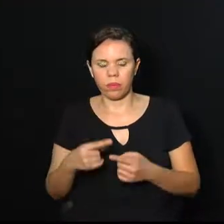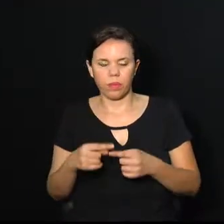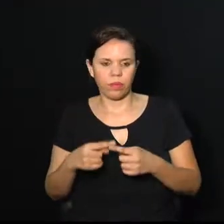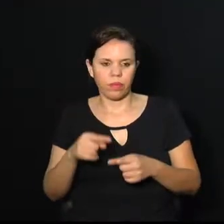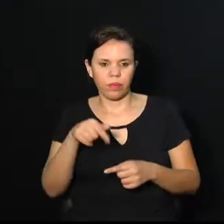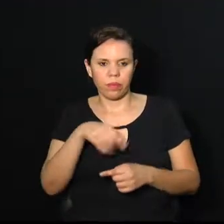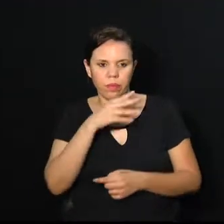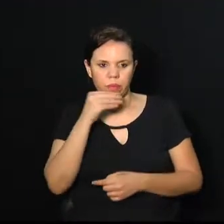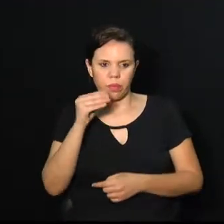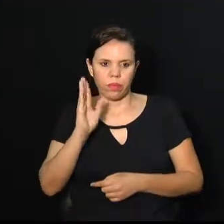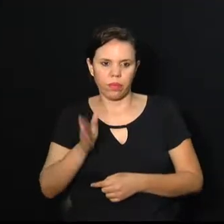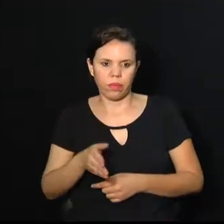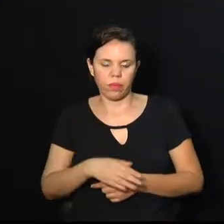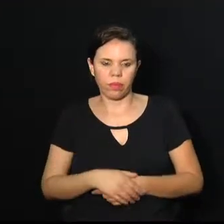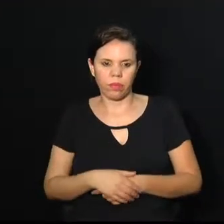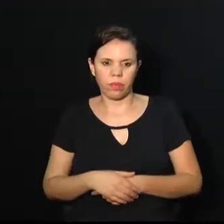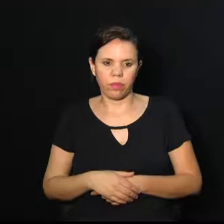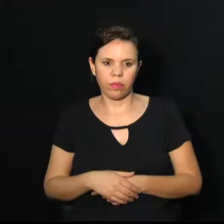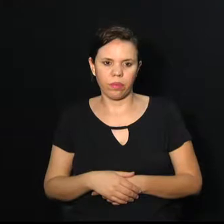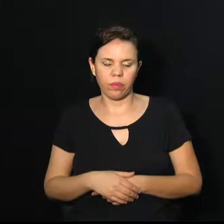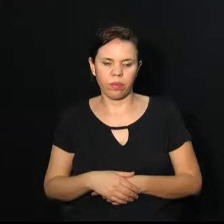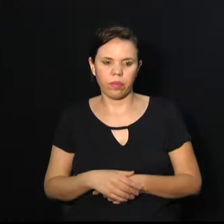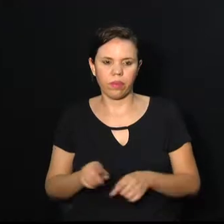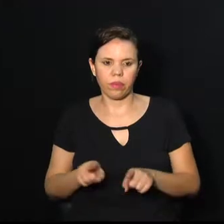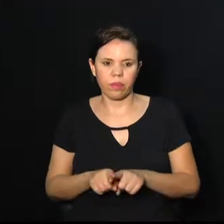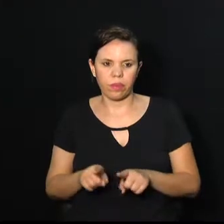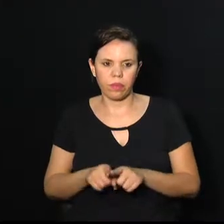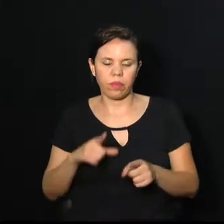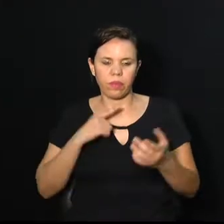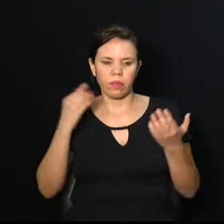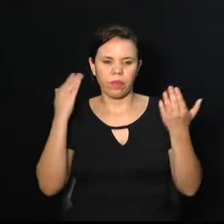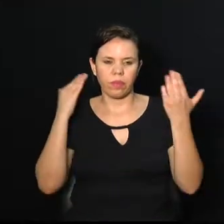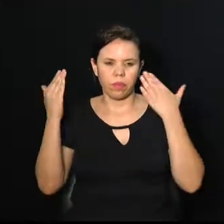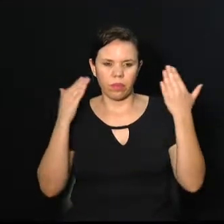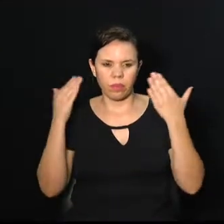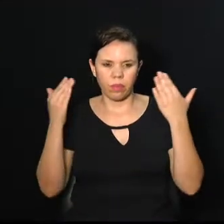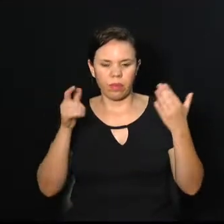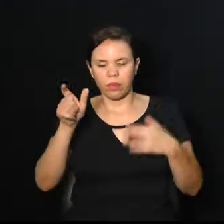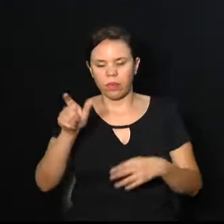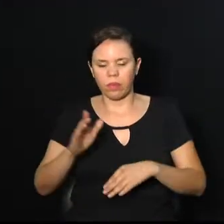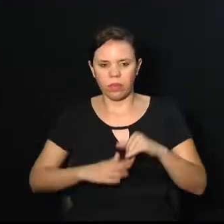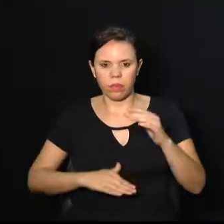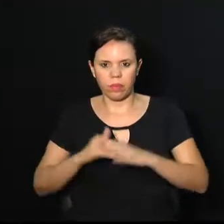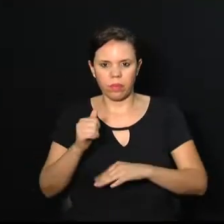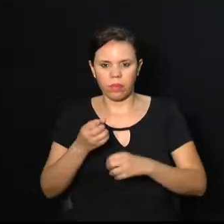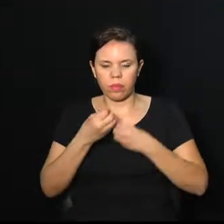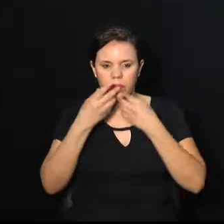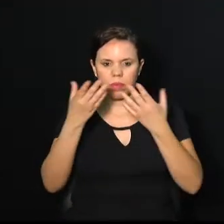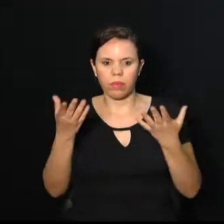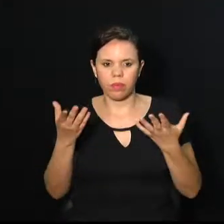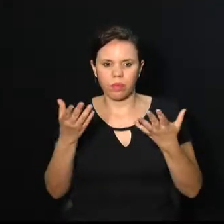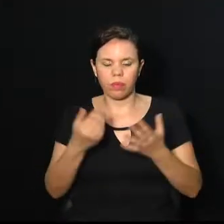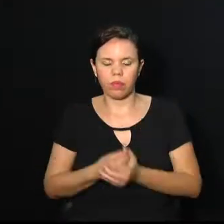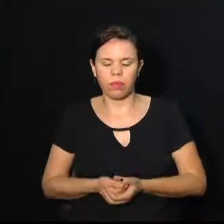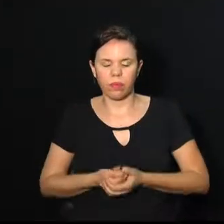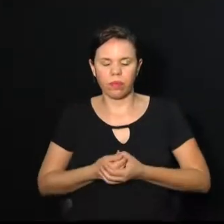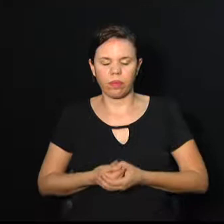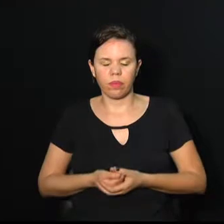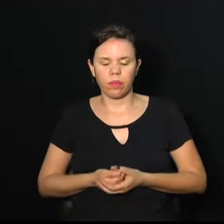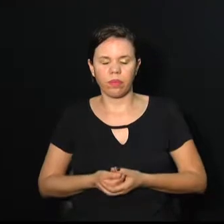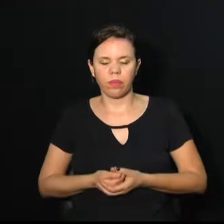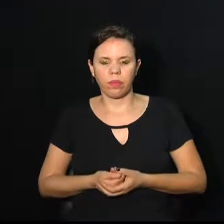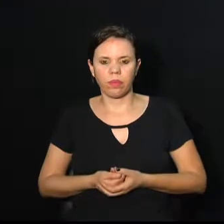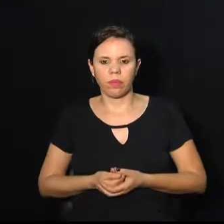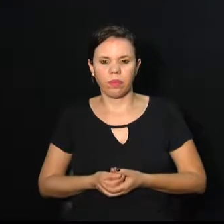adolescente. Então, aí tem as questões psicológicas, que a psicóloga poderia falar com mais